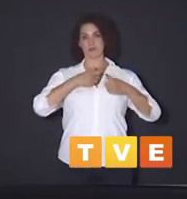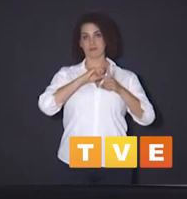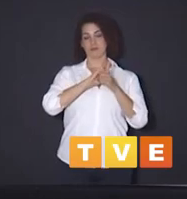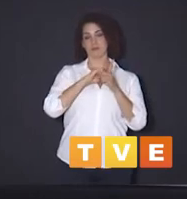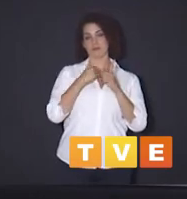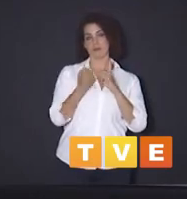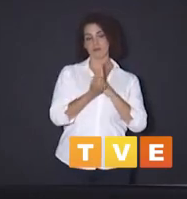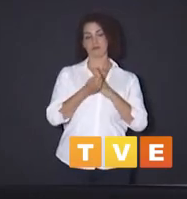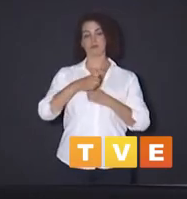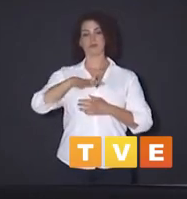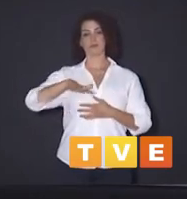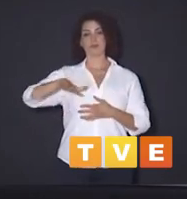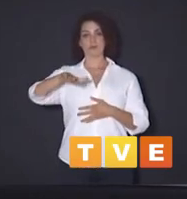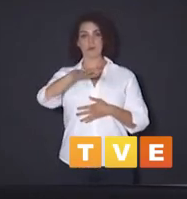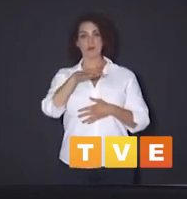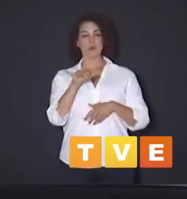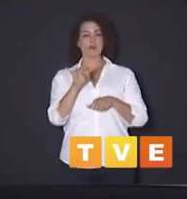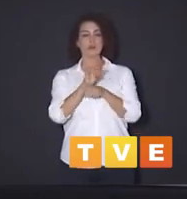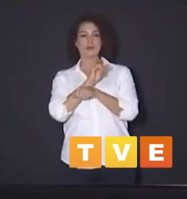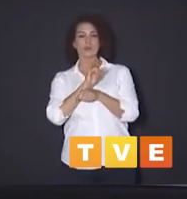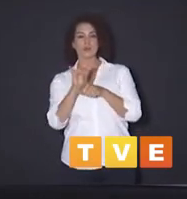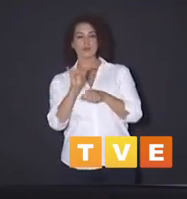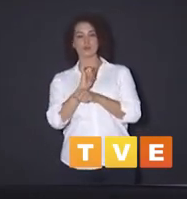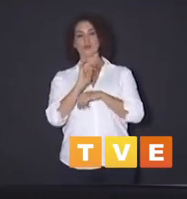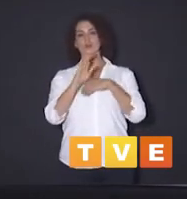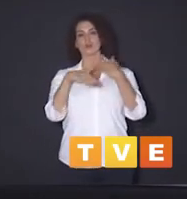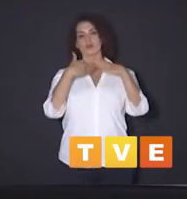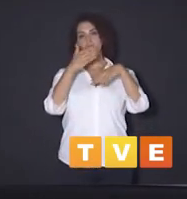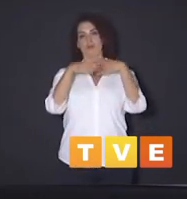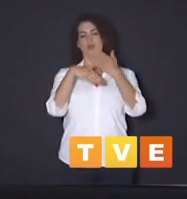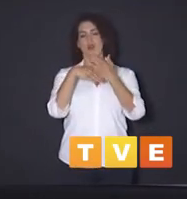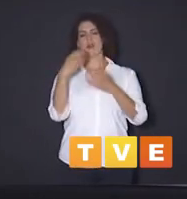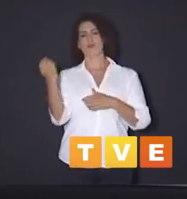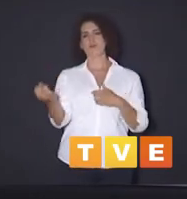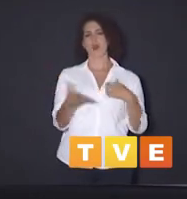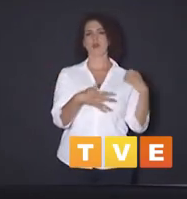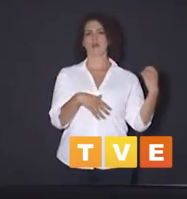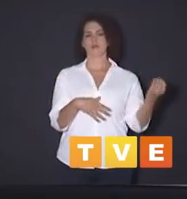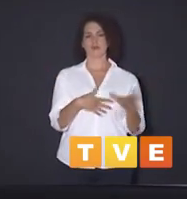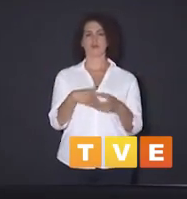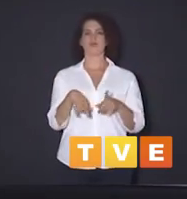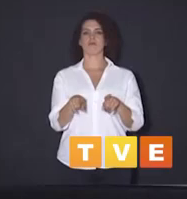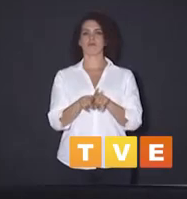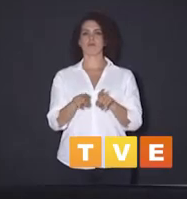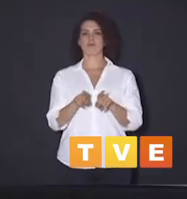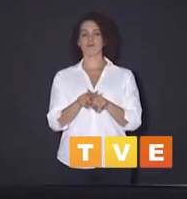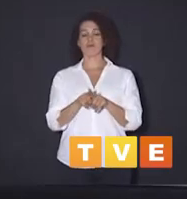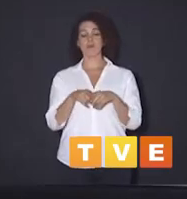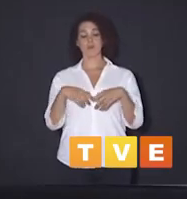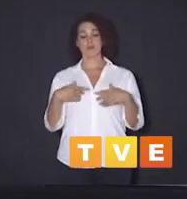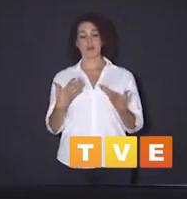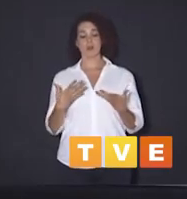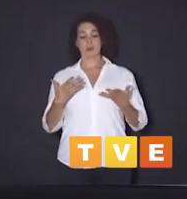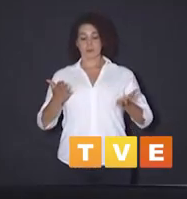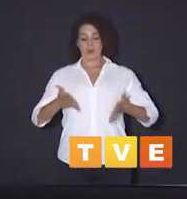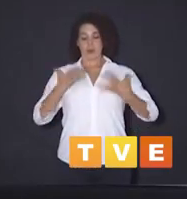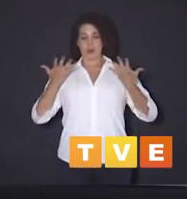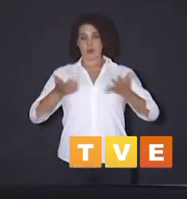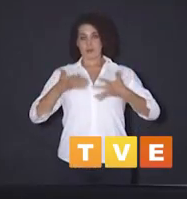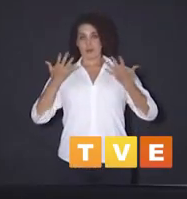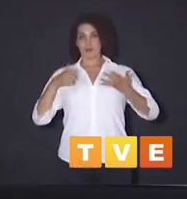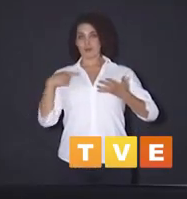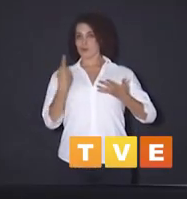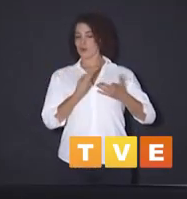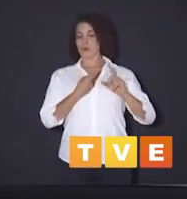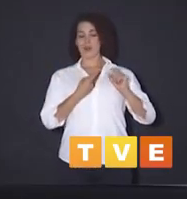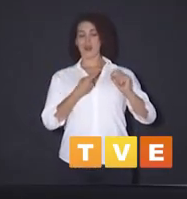territórios que estratégias de desenvolvimento e que inovações o que nos impulsiona é o novo é